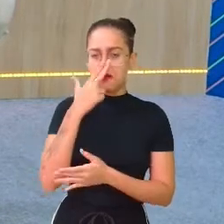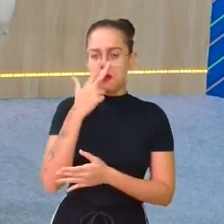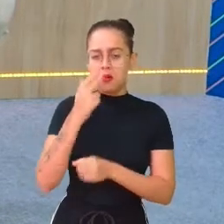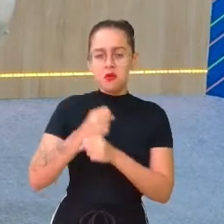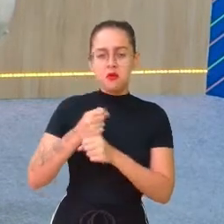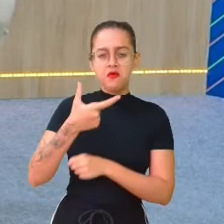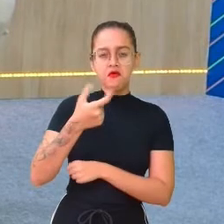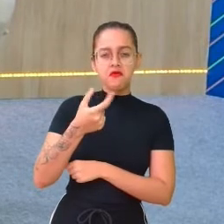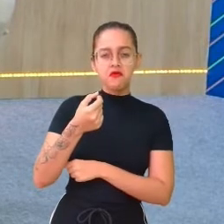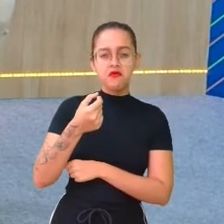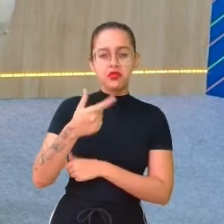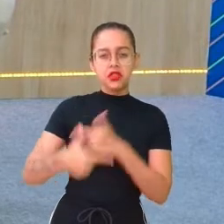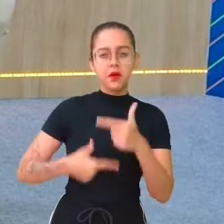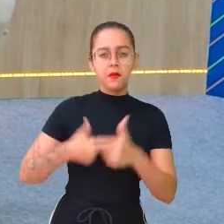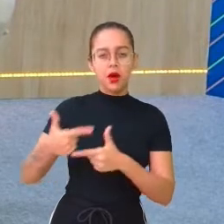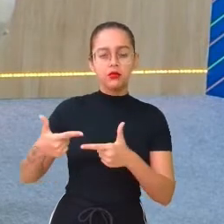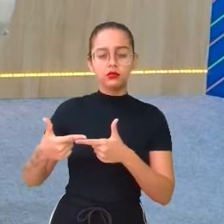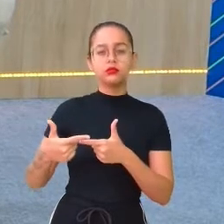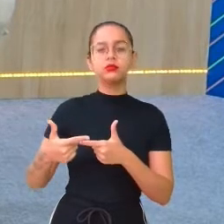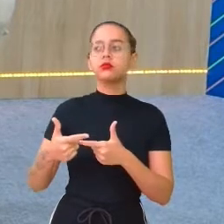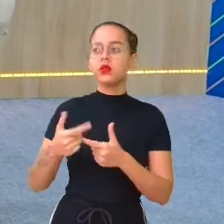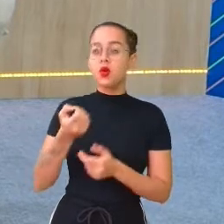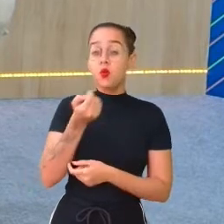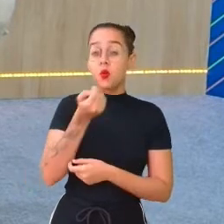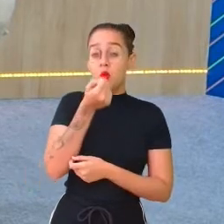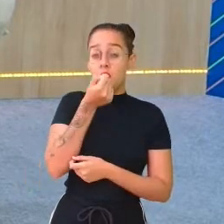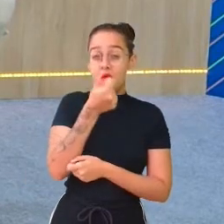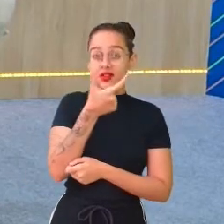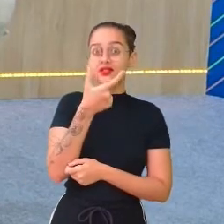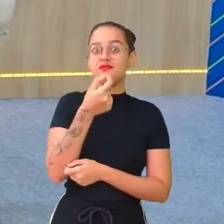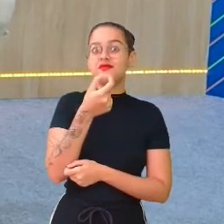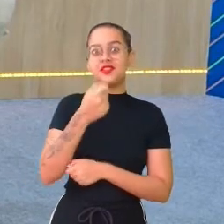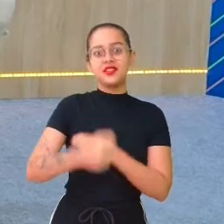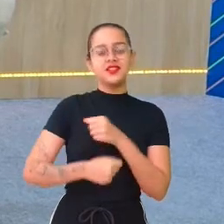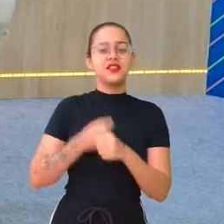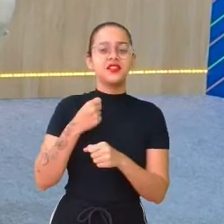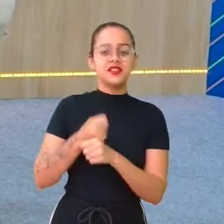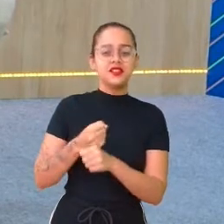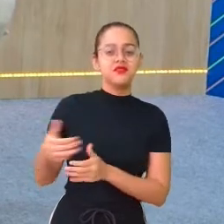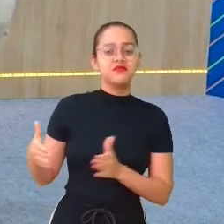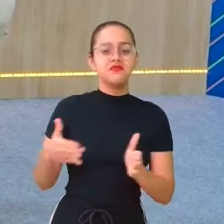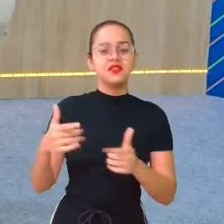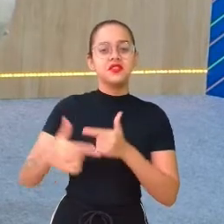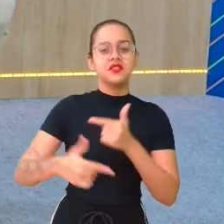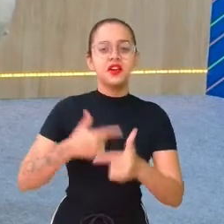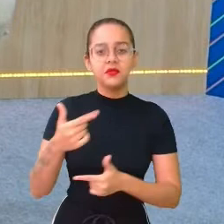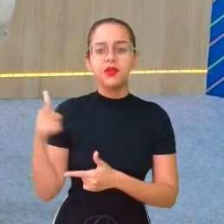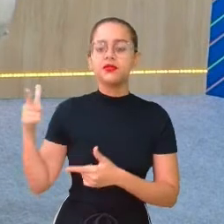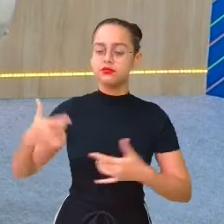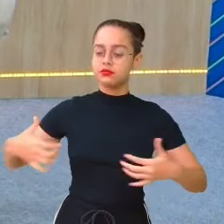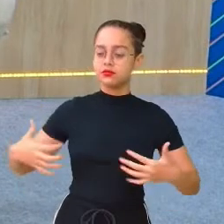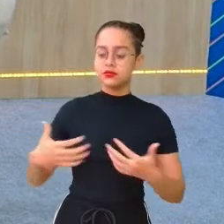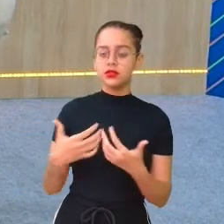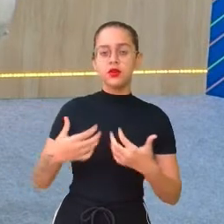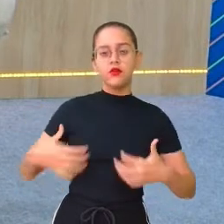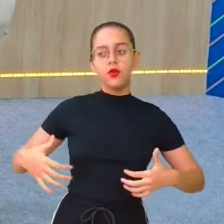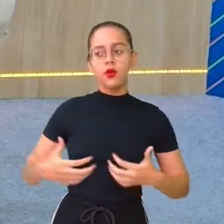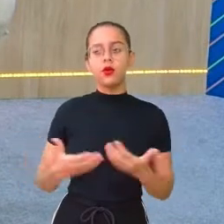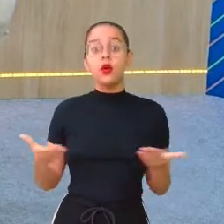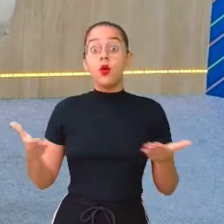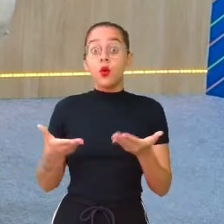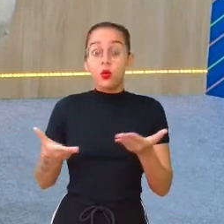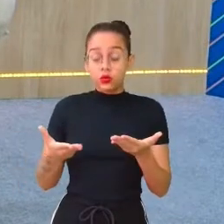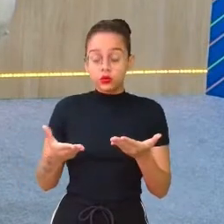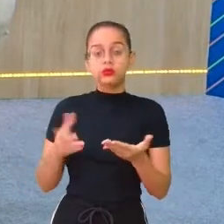de carreira. Tá perto dos 20 anos já. Já perto dos 20 anos de carreira. Então, ele toca sanfona hoje, né? Ele